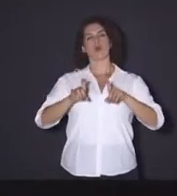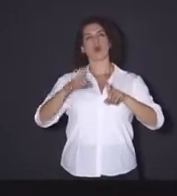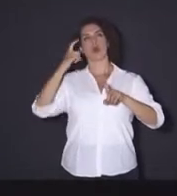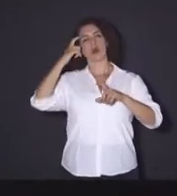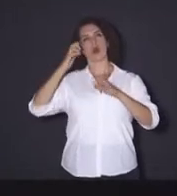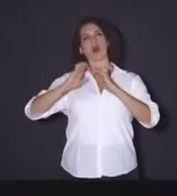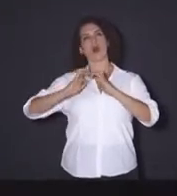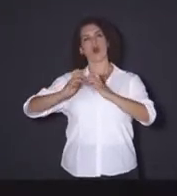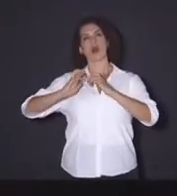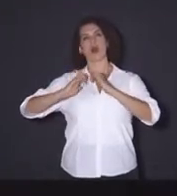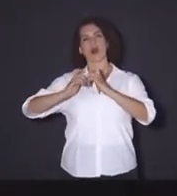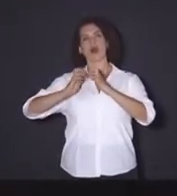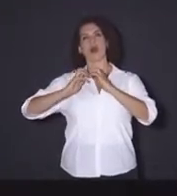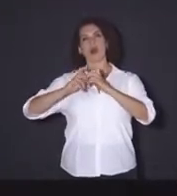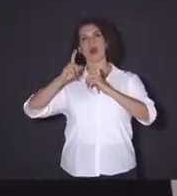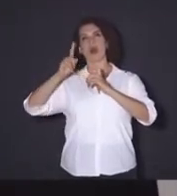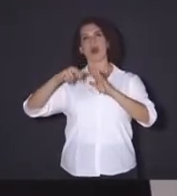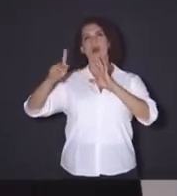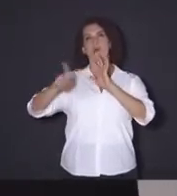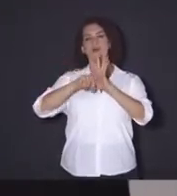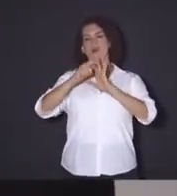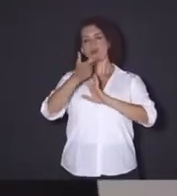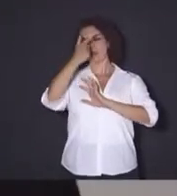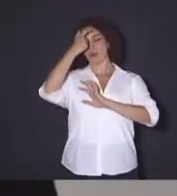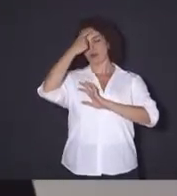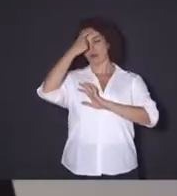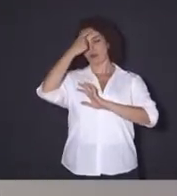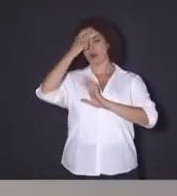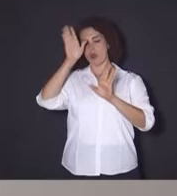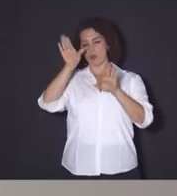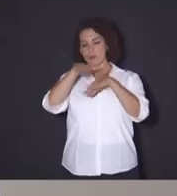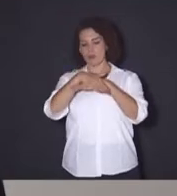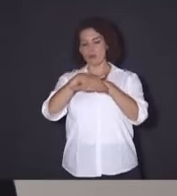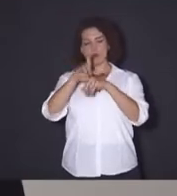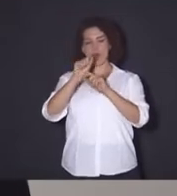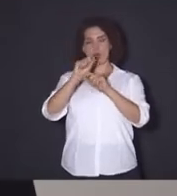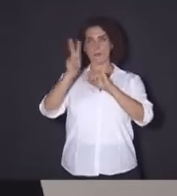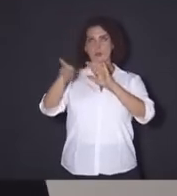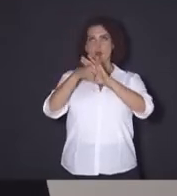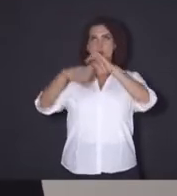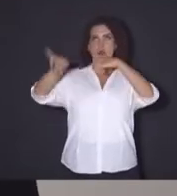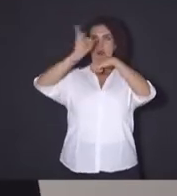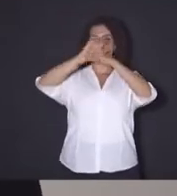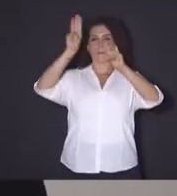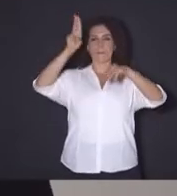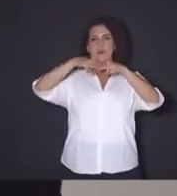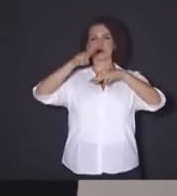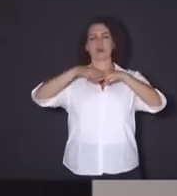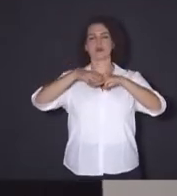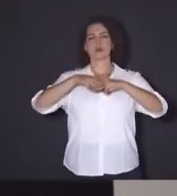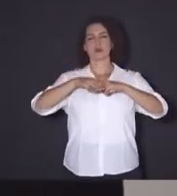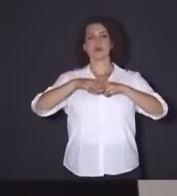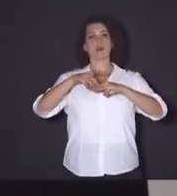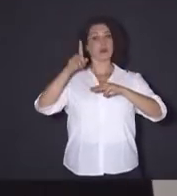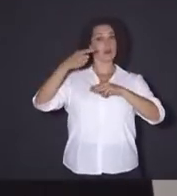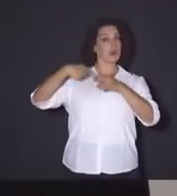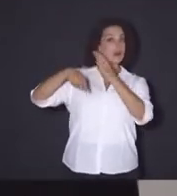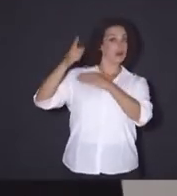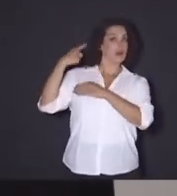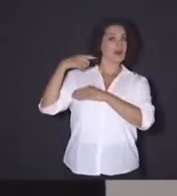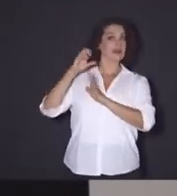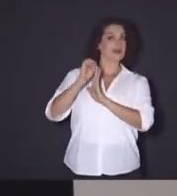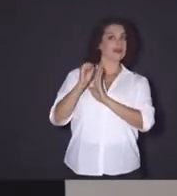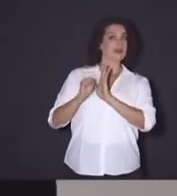fosse, de fato, um processo mental subordinado a uma lógica matemática. Isso no século XVII.